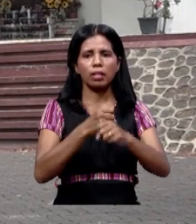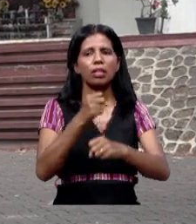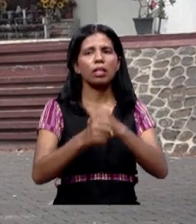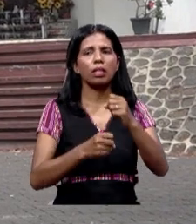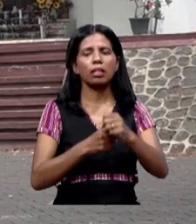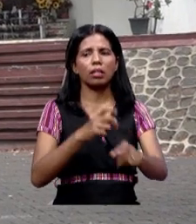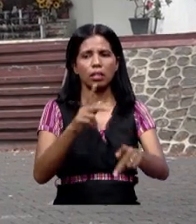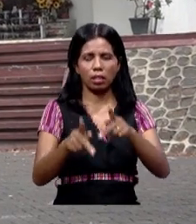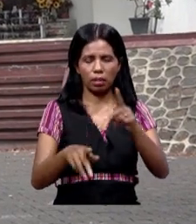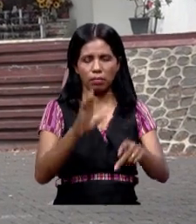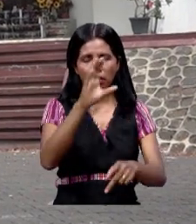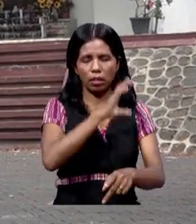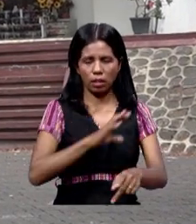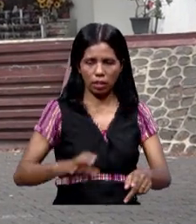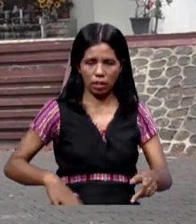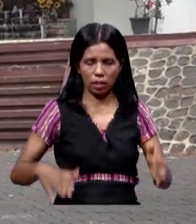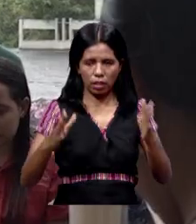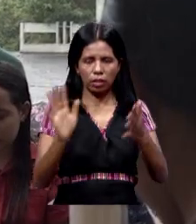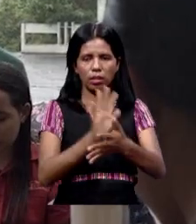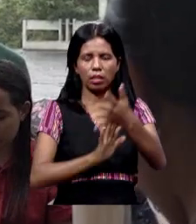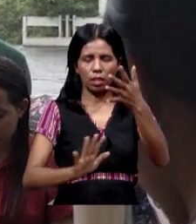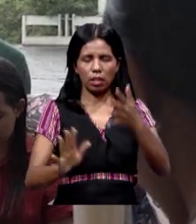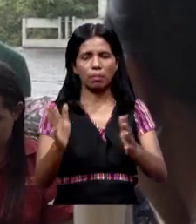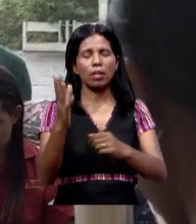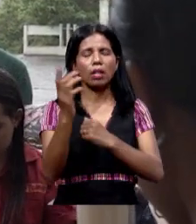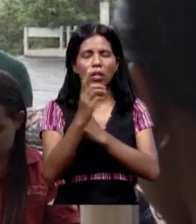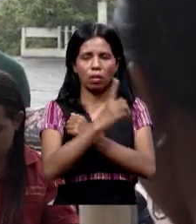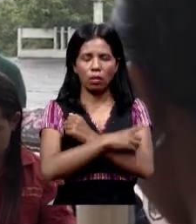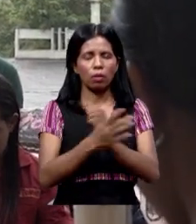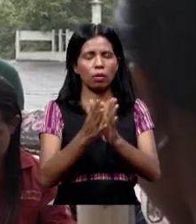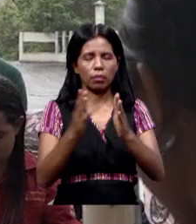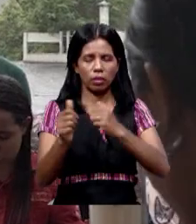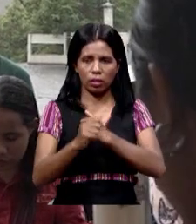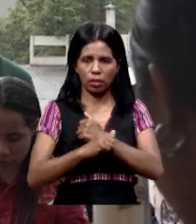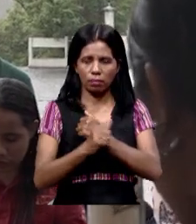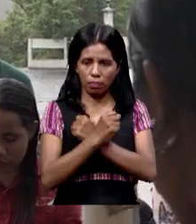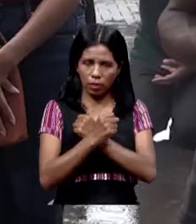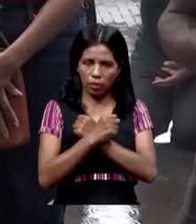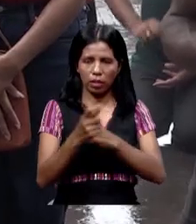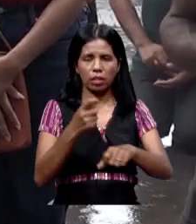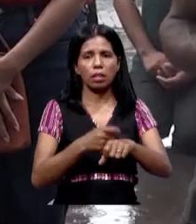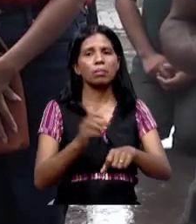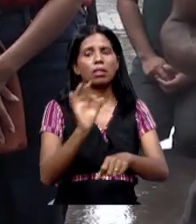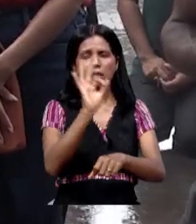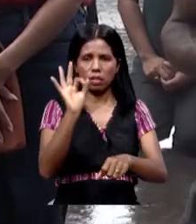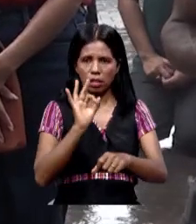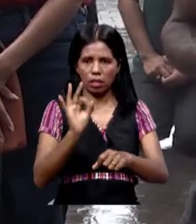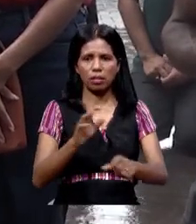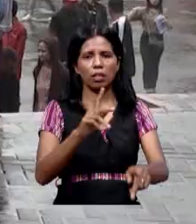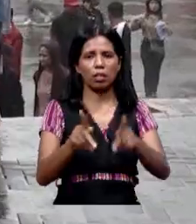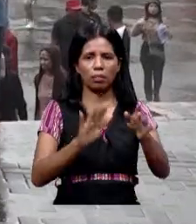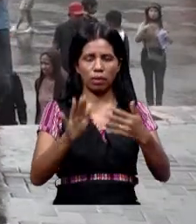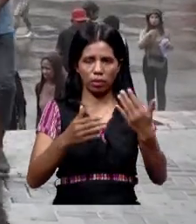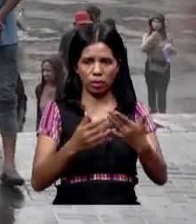Banhira Sarani Católica atu celebra Lorombot Páscoa Nian, hahuhusi Tempo Quaresma, to ia Sexta-feira Santa, Sarani